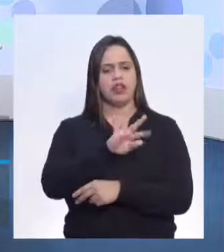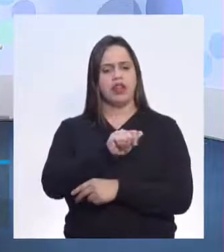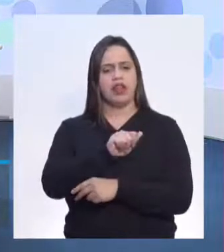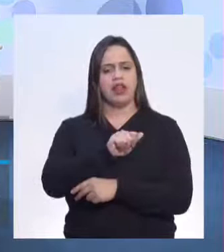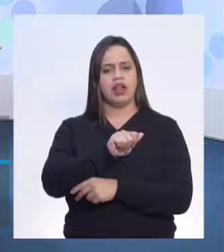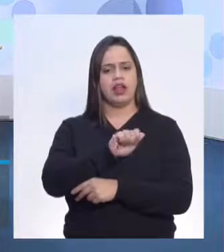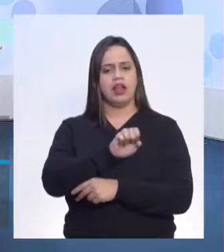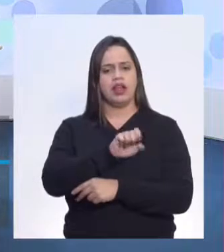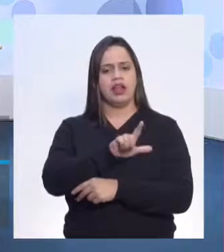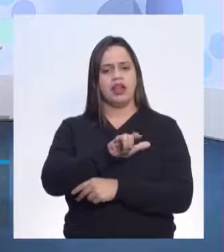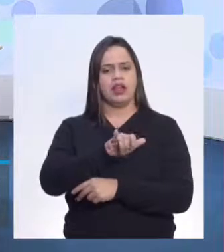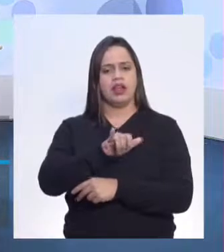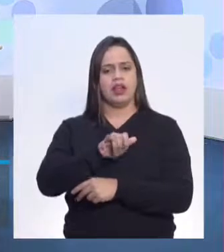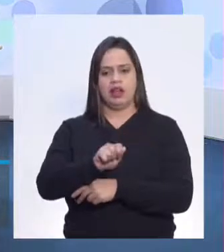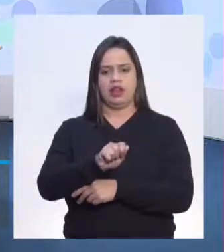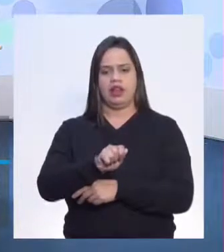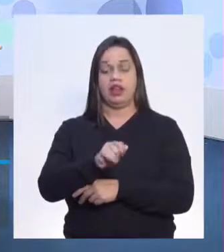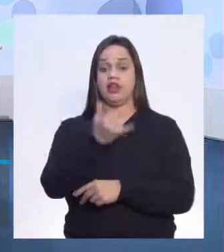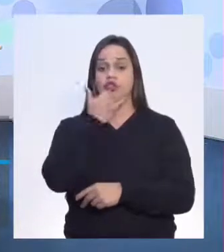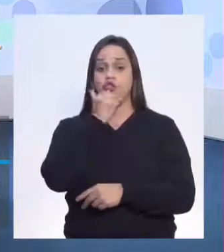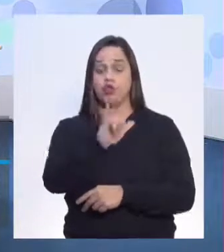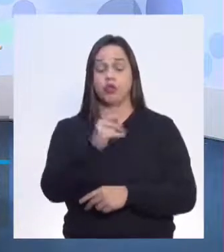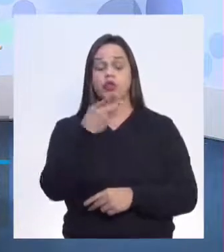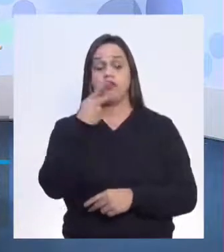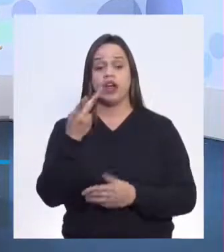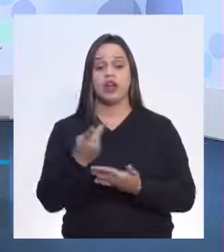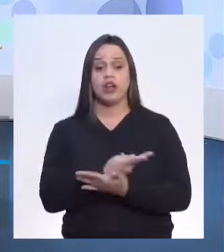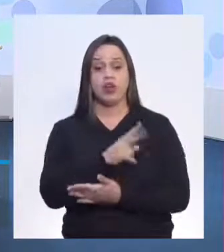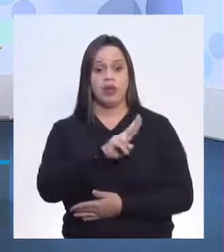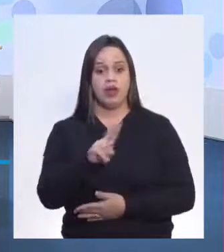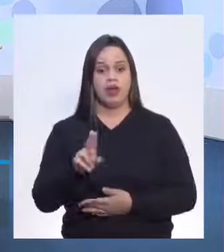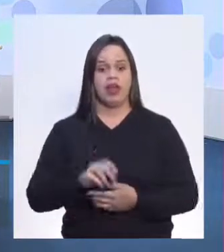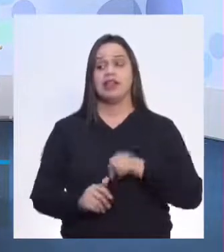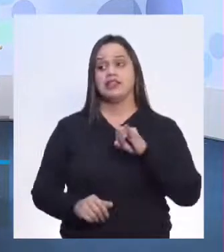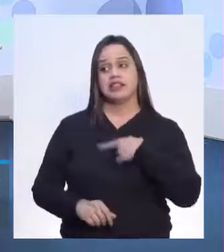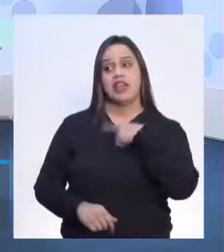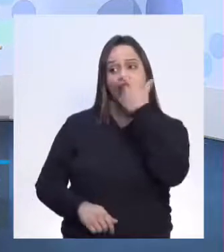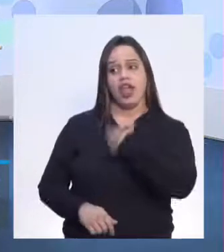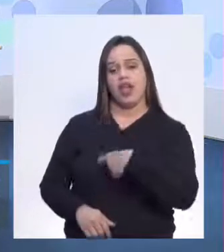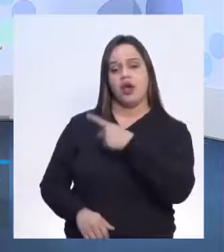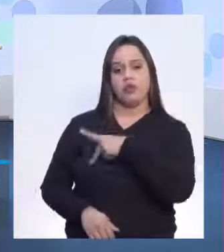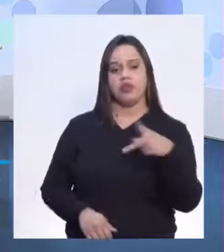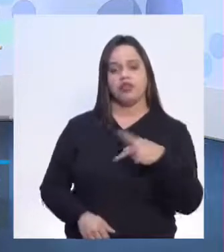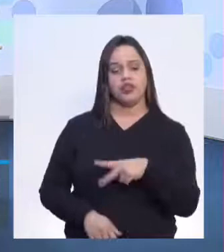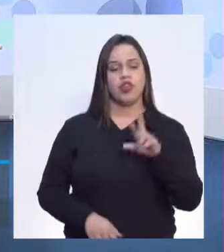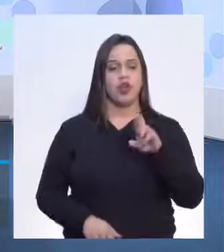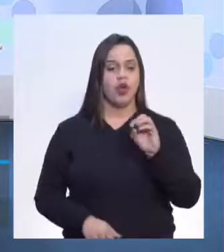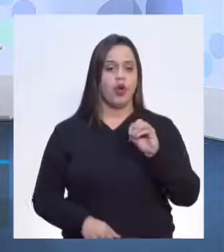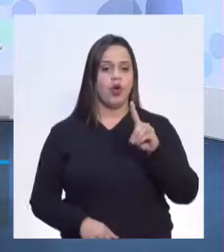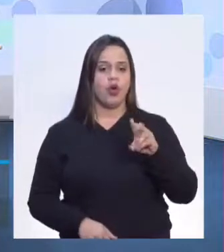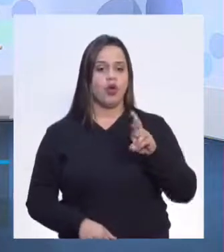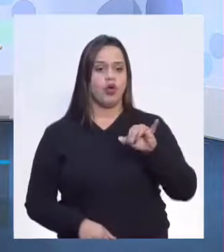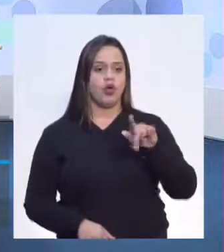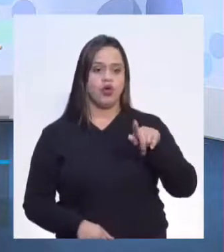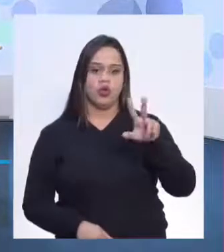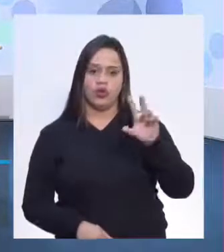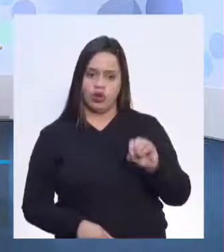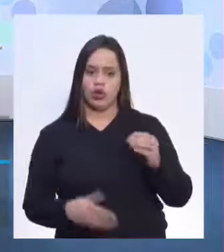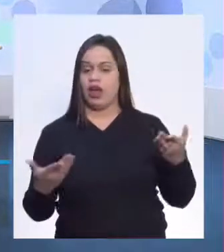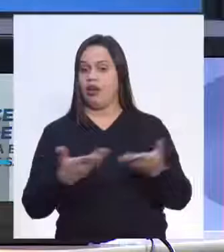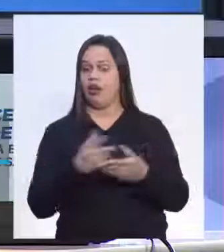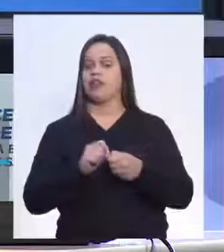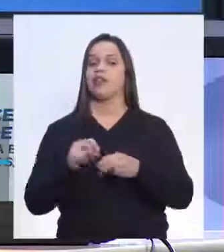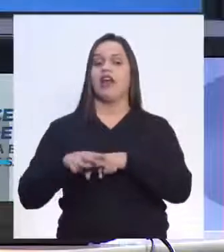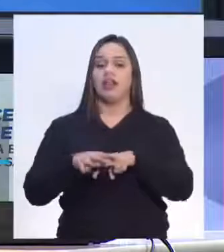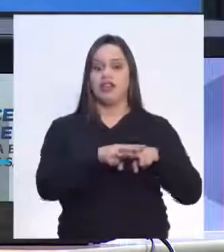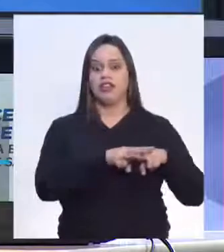fala. Taelia? Me desculpa se eu estiver pronunciando se eu errado. fosse professor Rodrigo, eu ia fazer a hashtag Sejamos Taelia, por